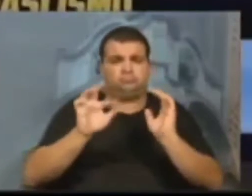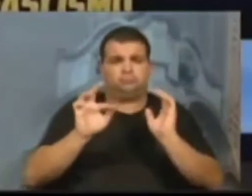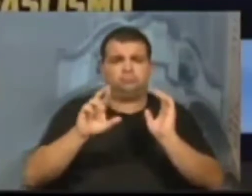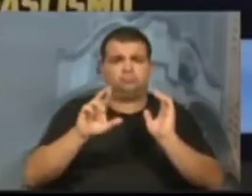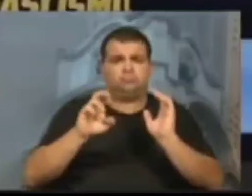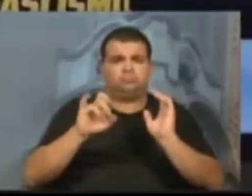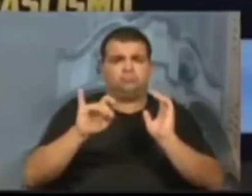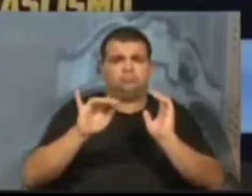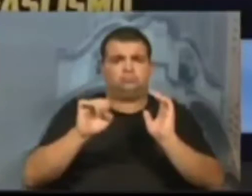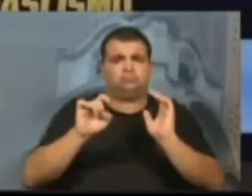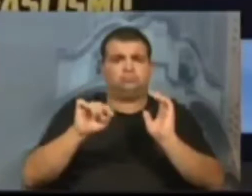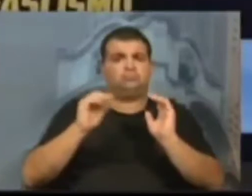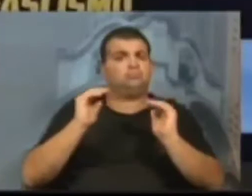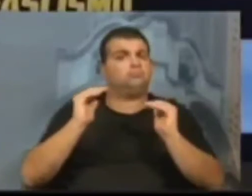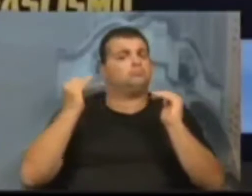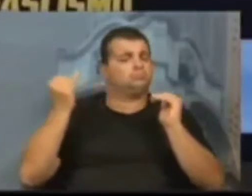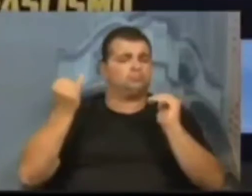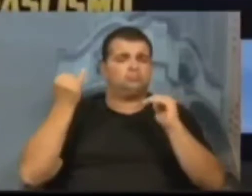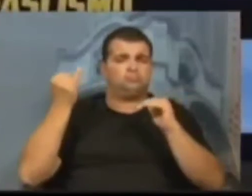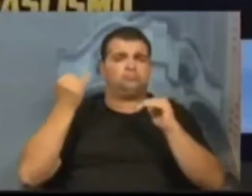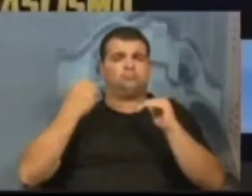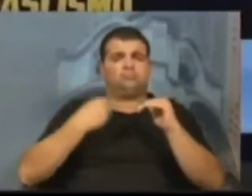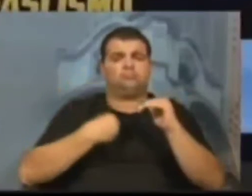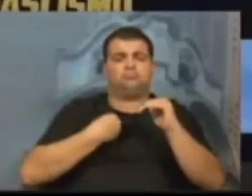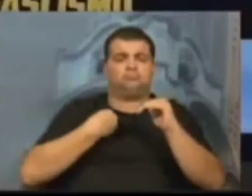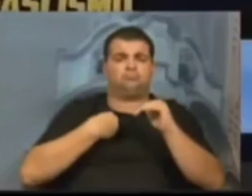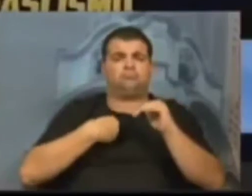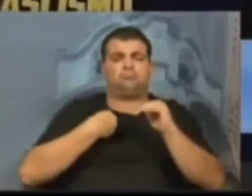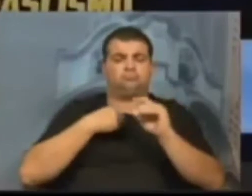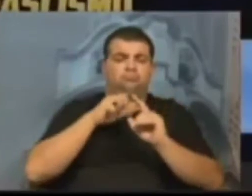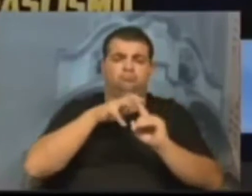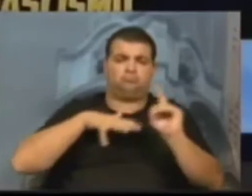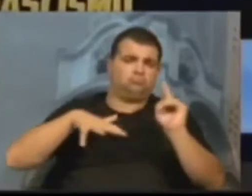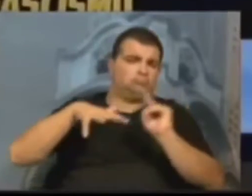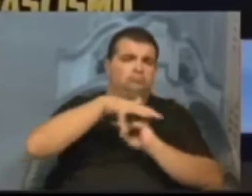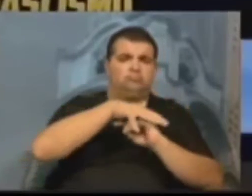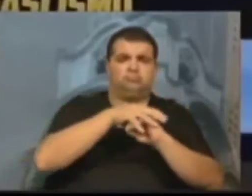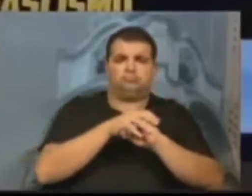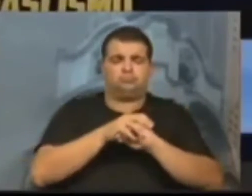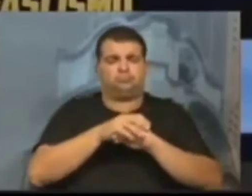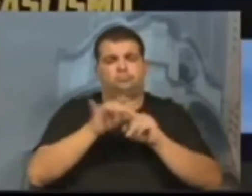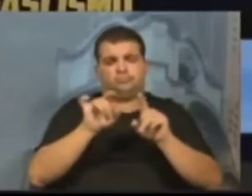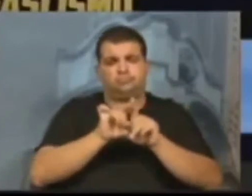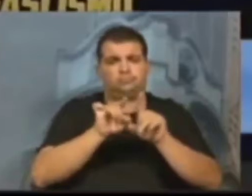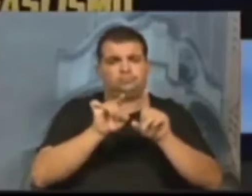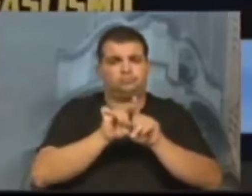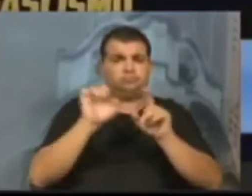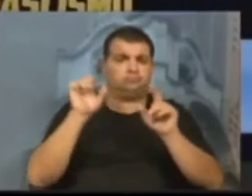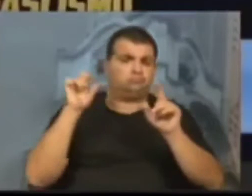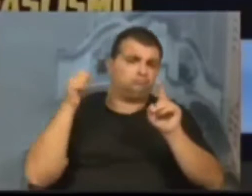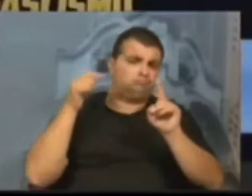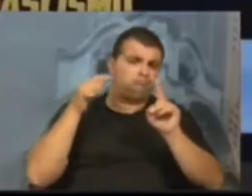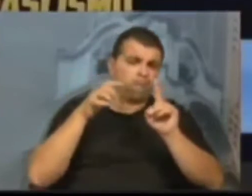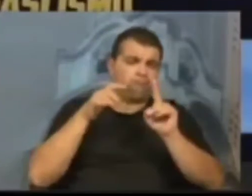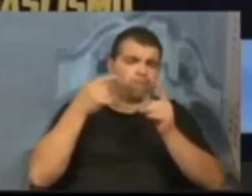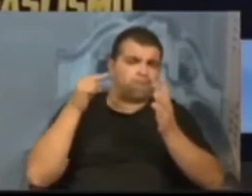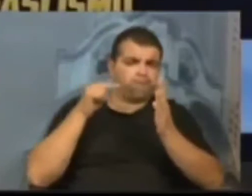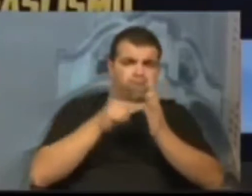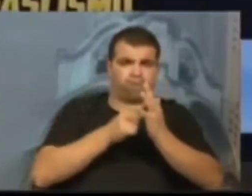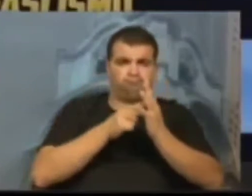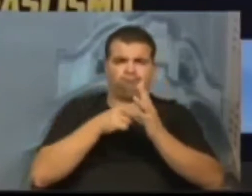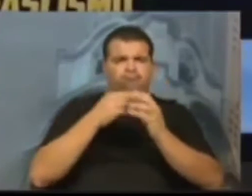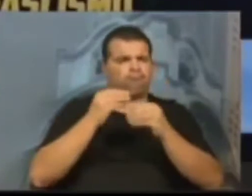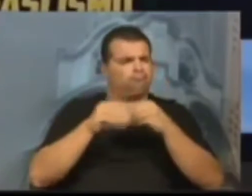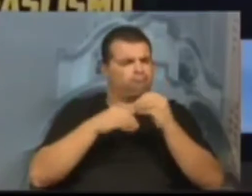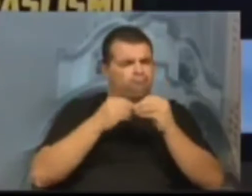uma relevância gigantesca na nossa sociedade e tem como objetivo mitigar